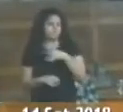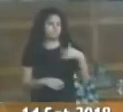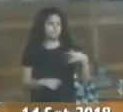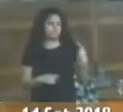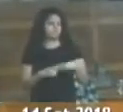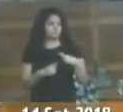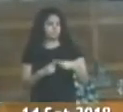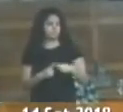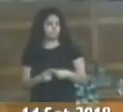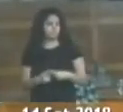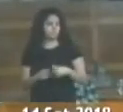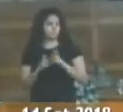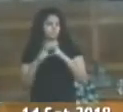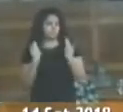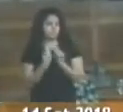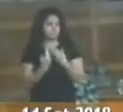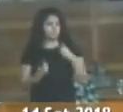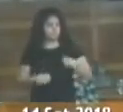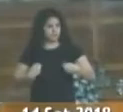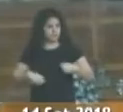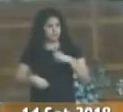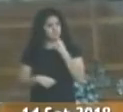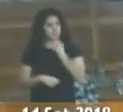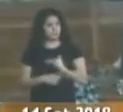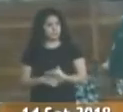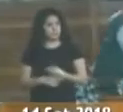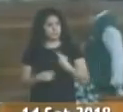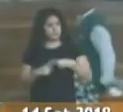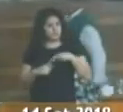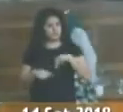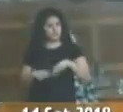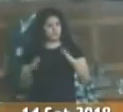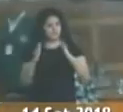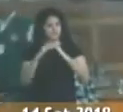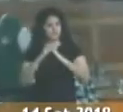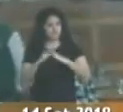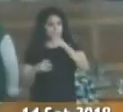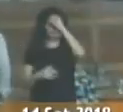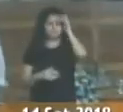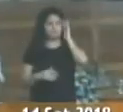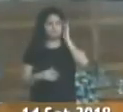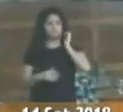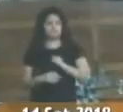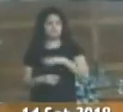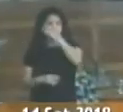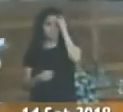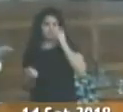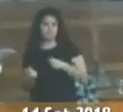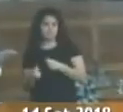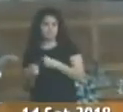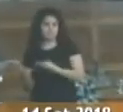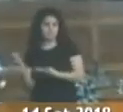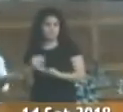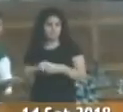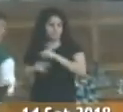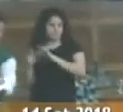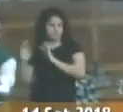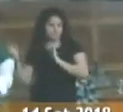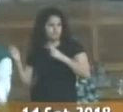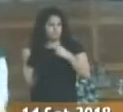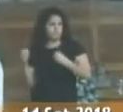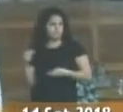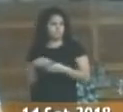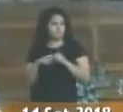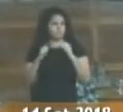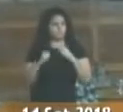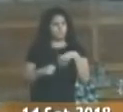pública ela tem que ser efetiva. Essa é uma casa do povo. As pessoas saem das suas casas, vem gente de longe para cá para expor